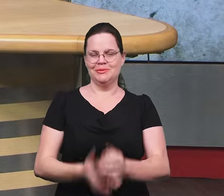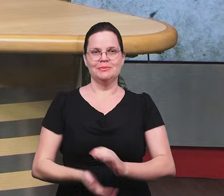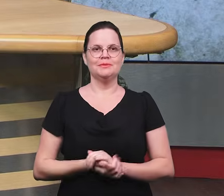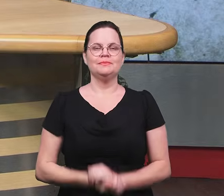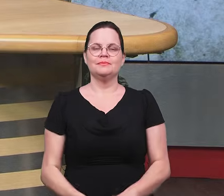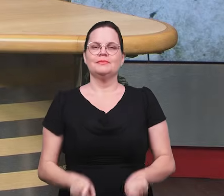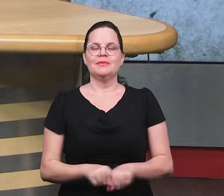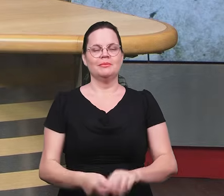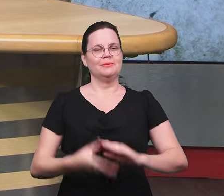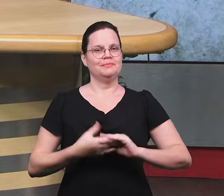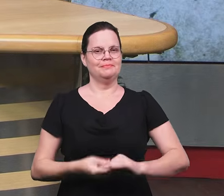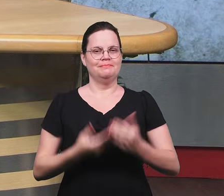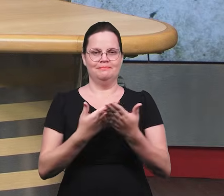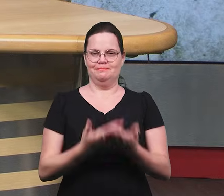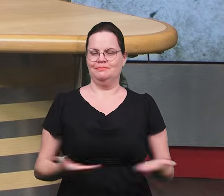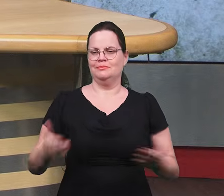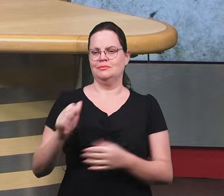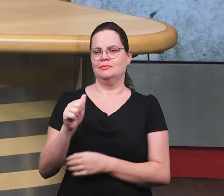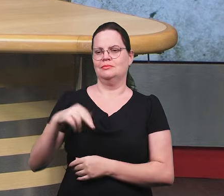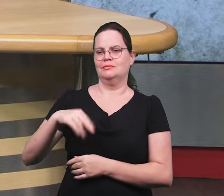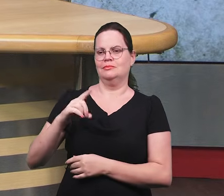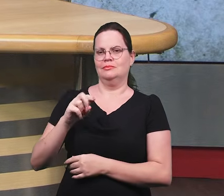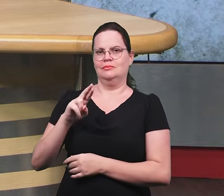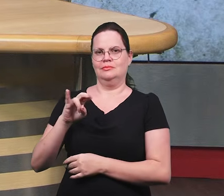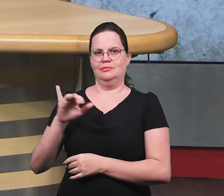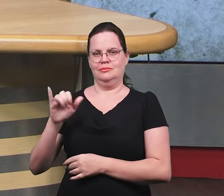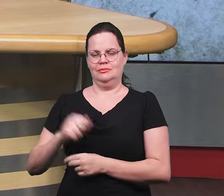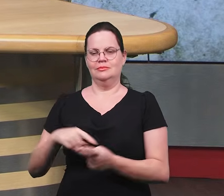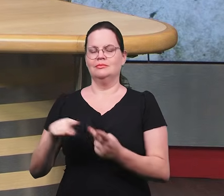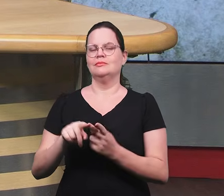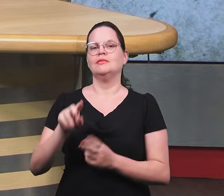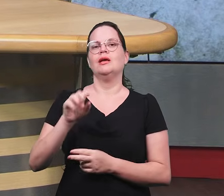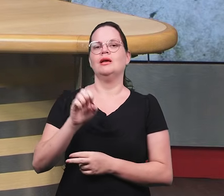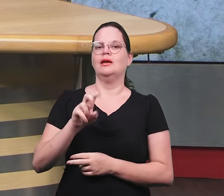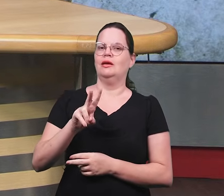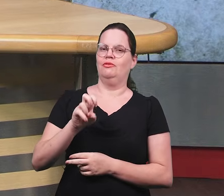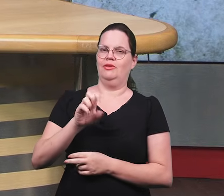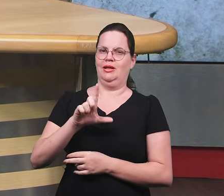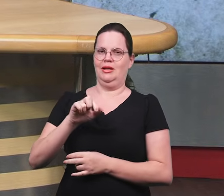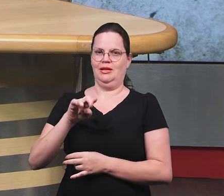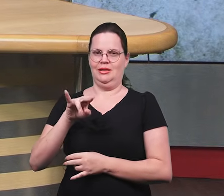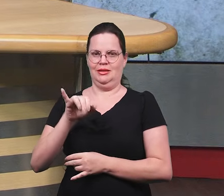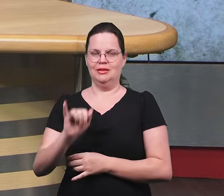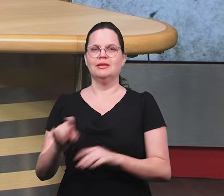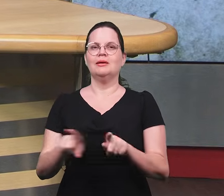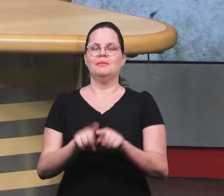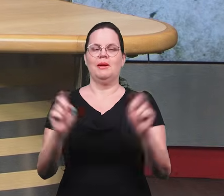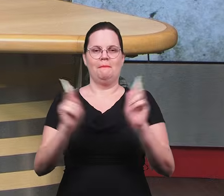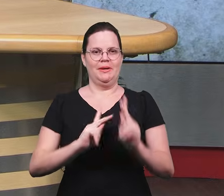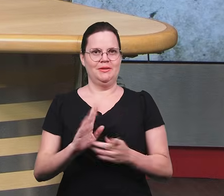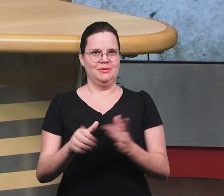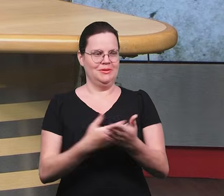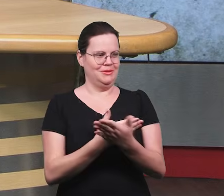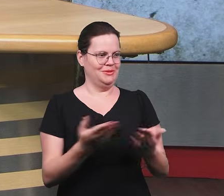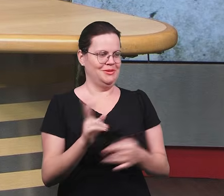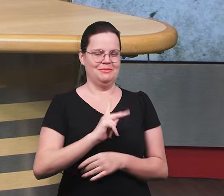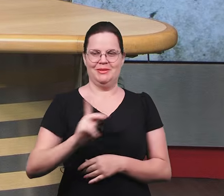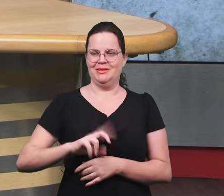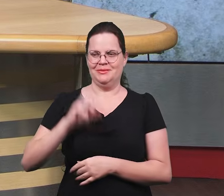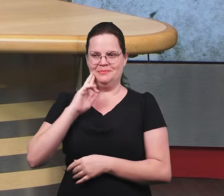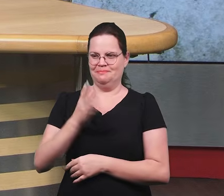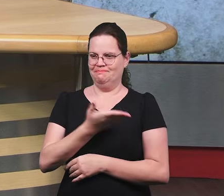minhas queridas Andréia e Eveline. A paz do Senhor, Andréia, a paz do Senhor, Eveline. A paz do Senhor. Paz do